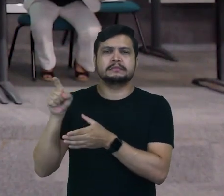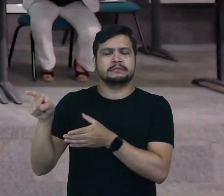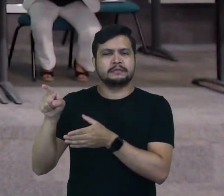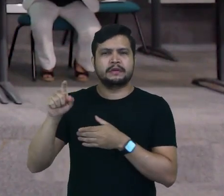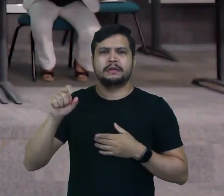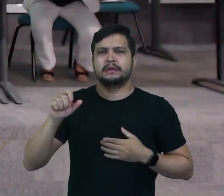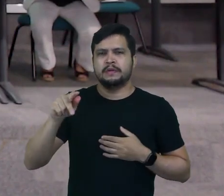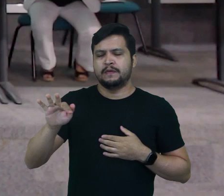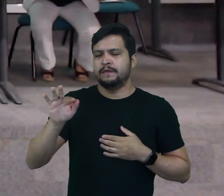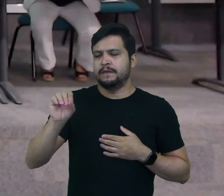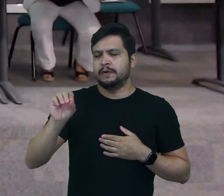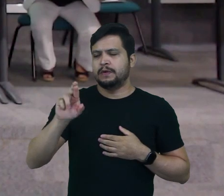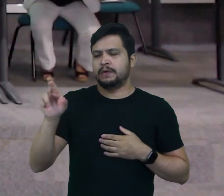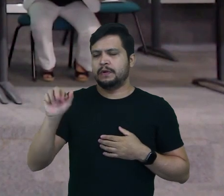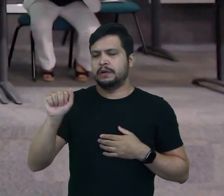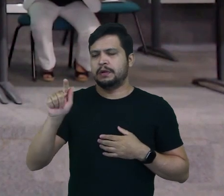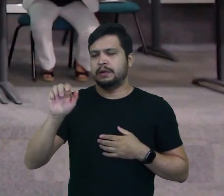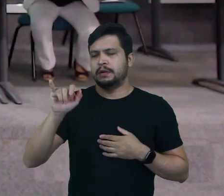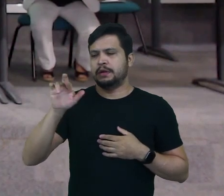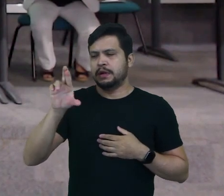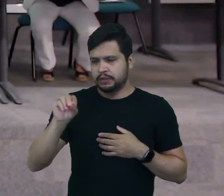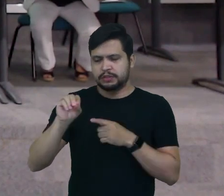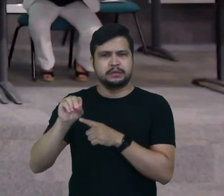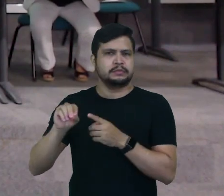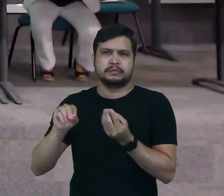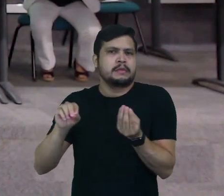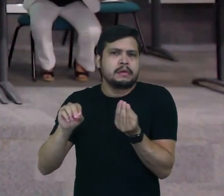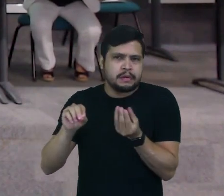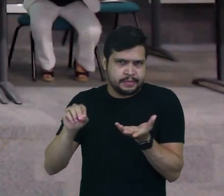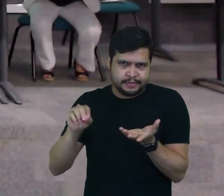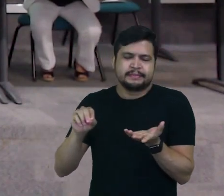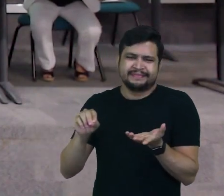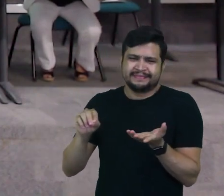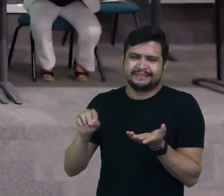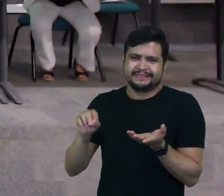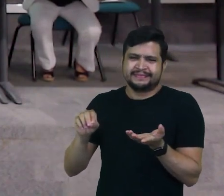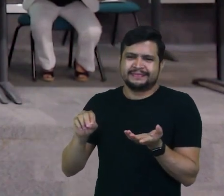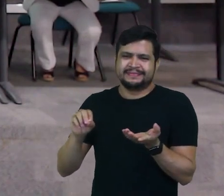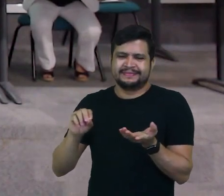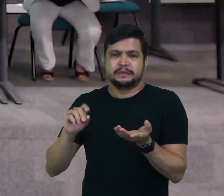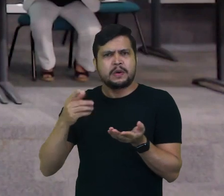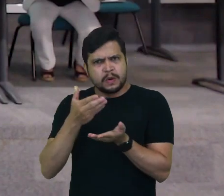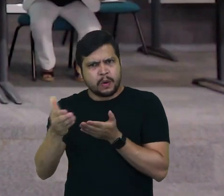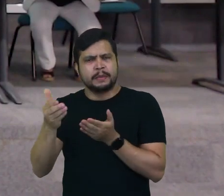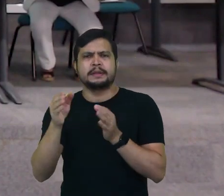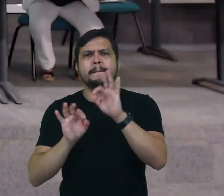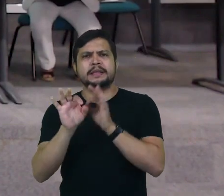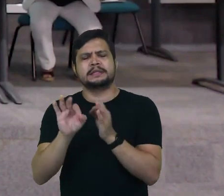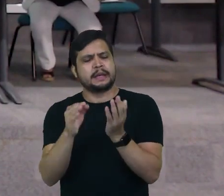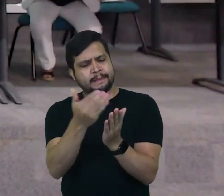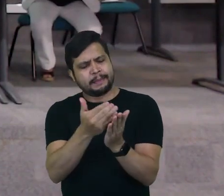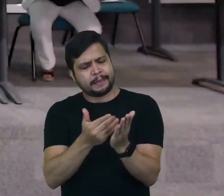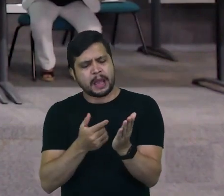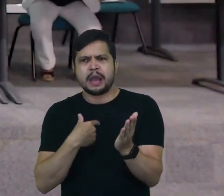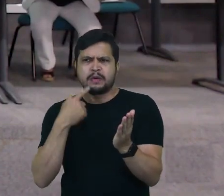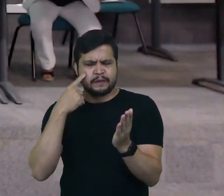que hoje é um aplicativo e tal, foi numa conversa no assentamento. E a gente começou a desenhar, eu falei, gente, espera ainda, que eu acho que faz